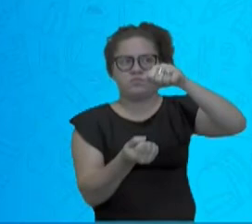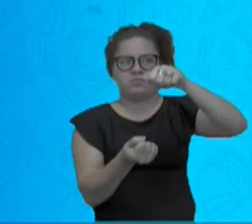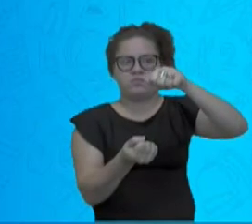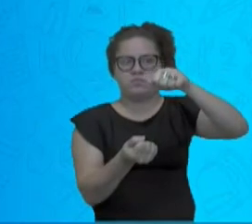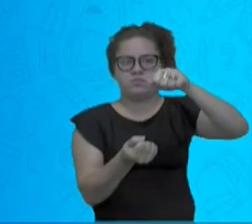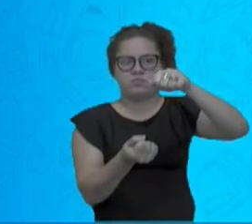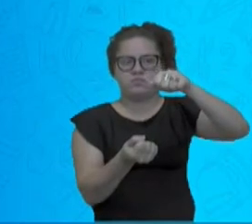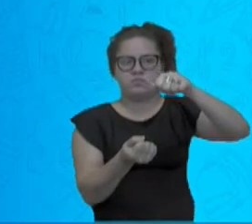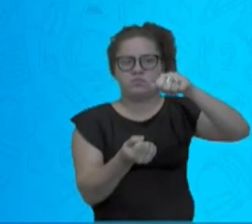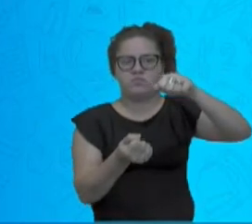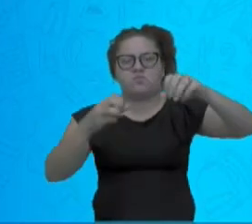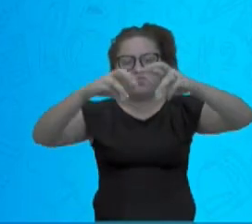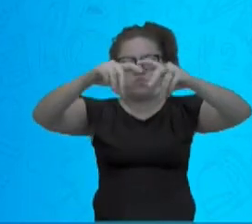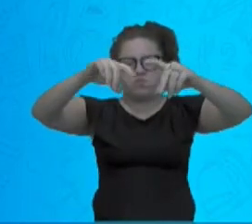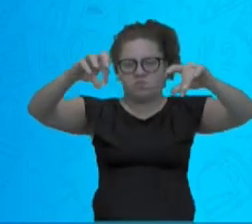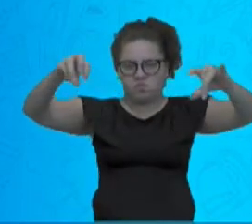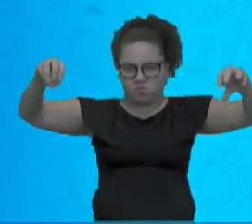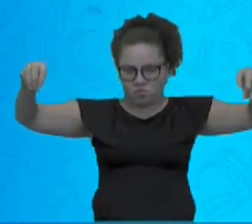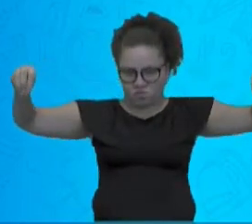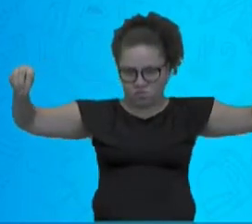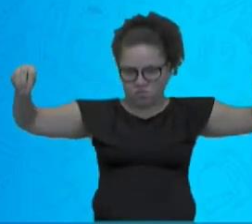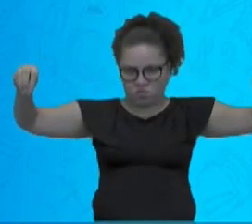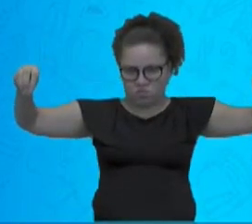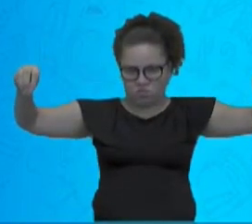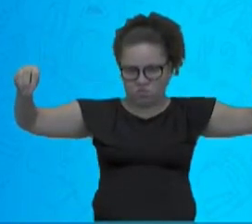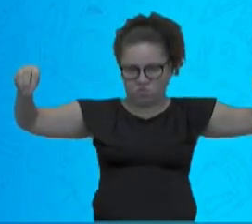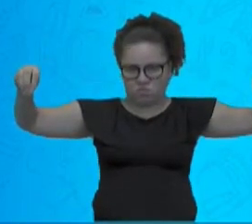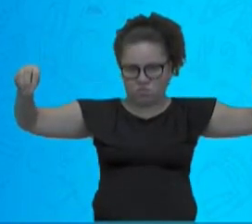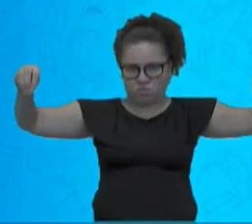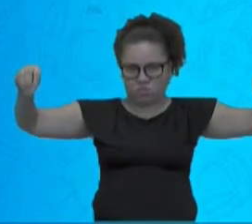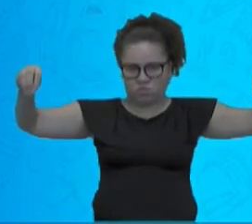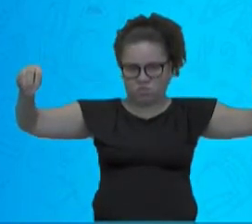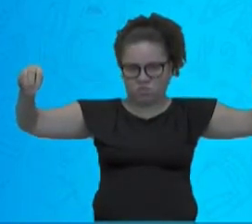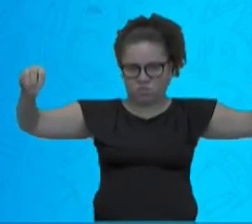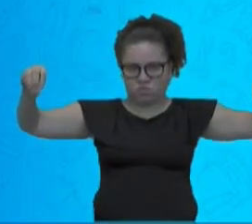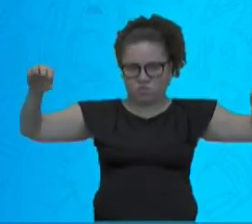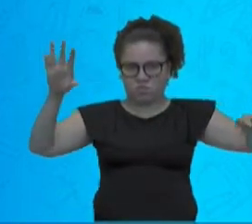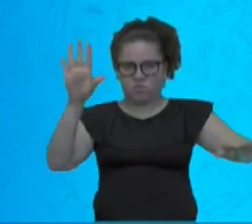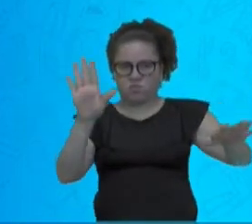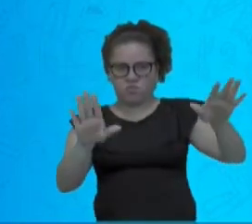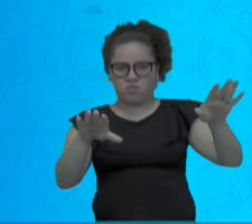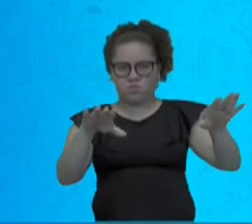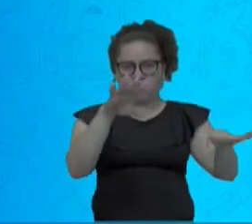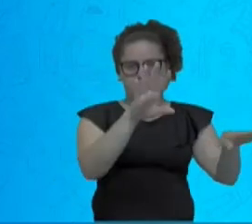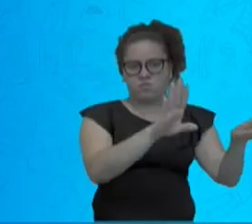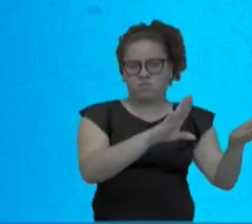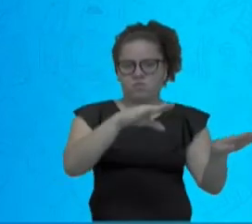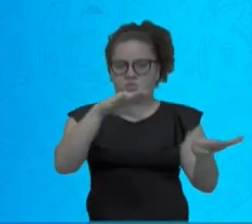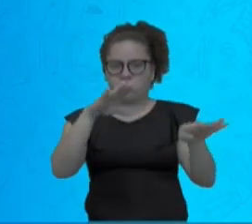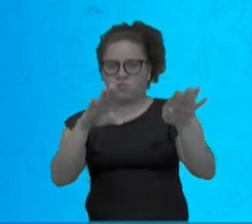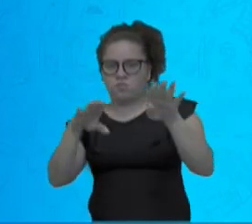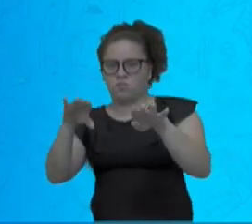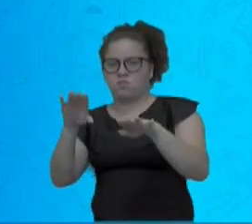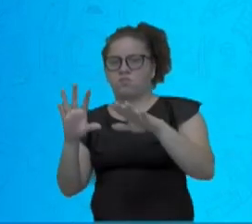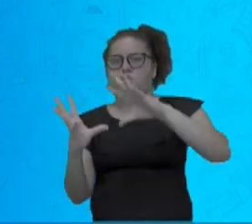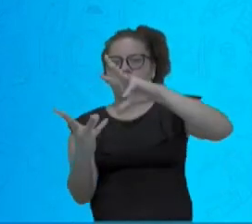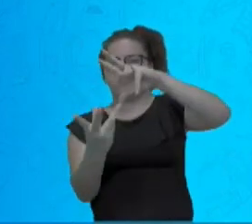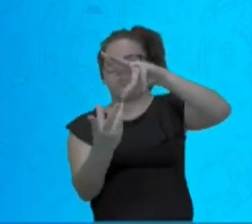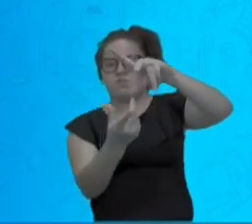a crosta terrestre. Elas flutuam sobre o magma e sustentam a